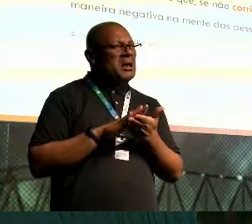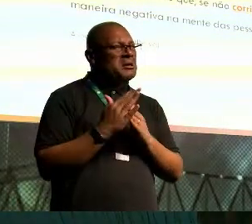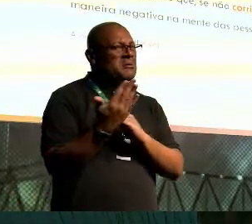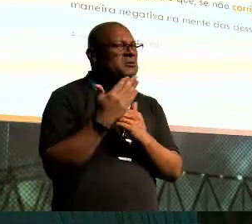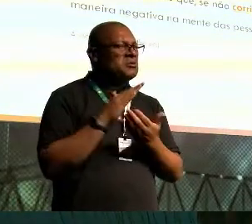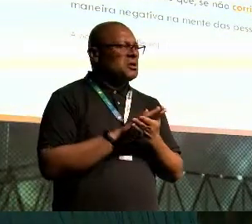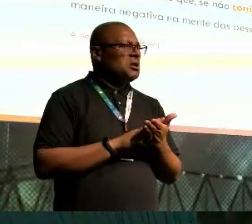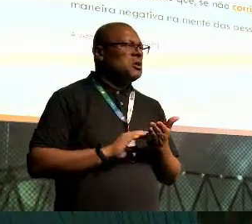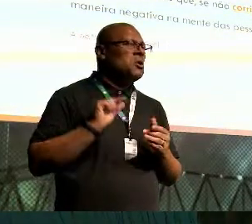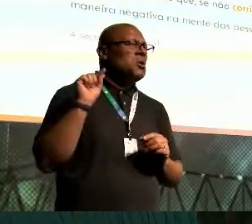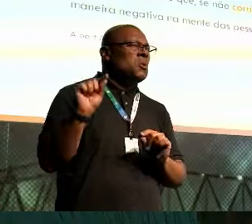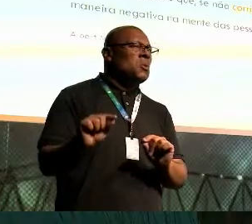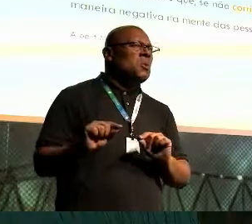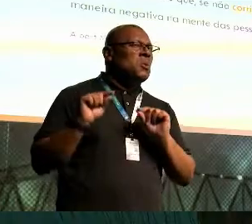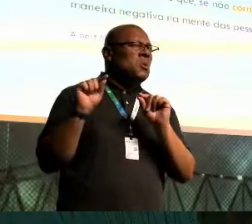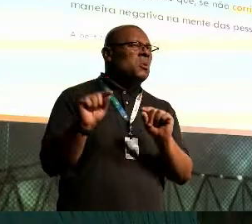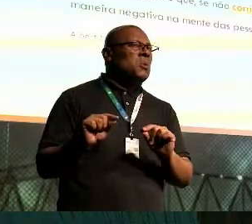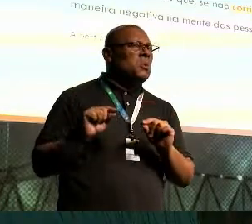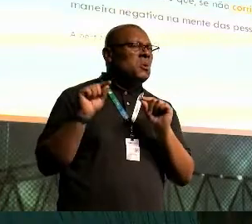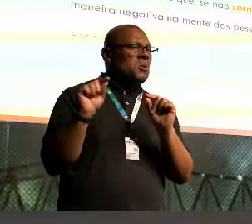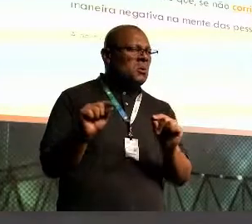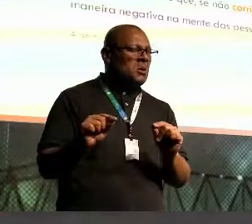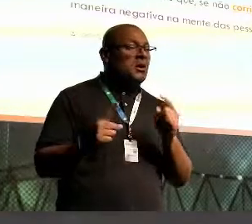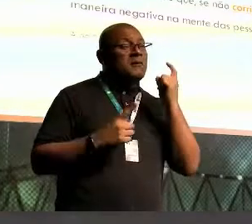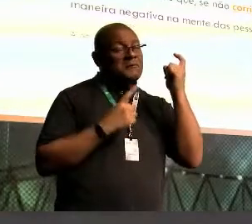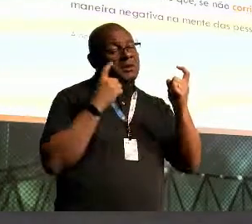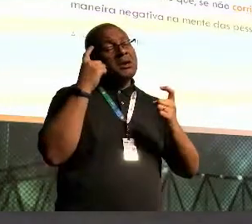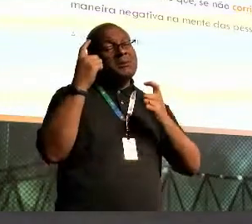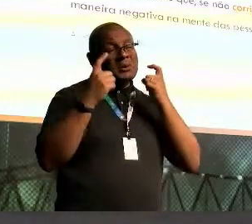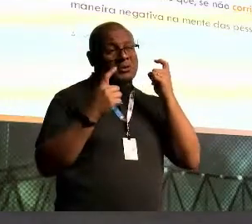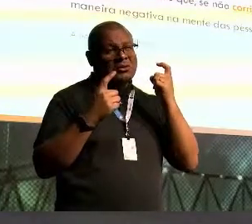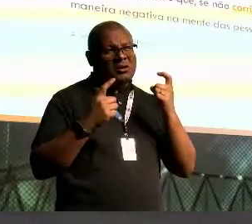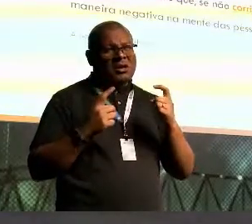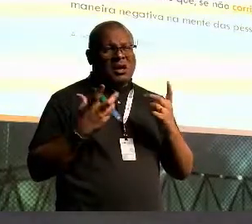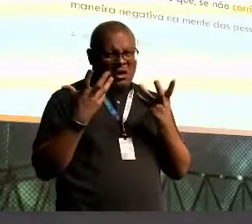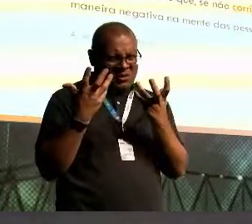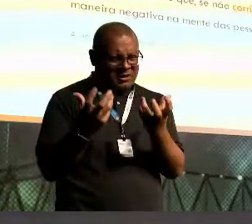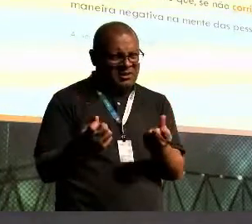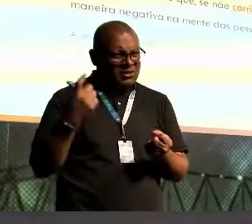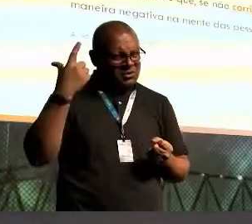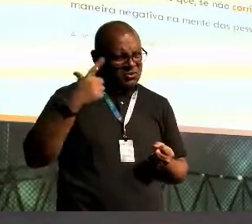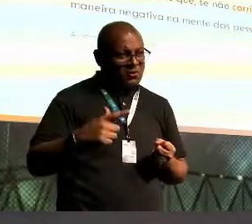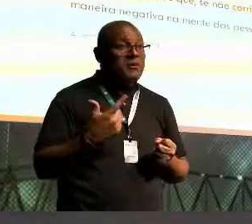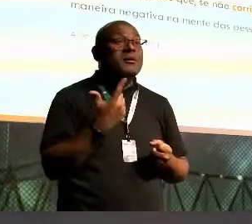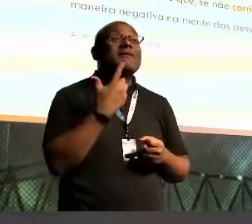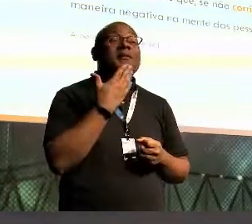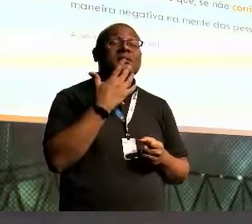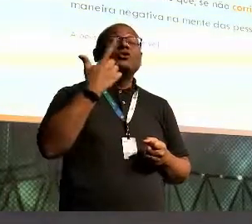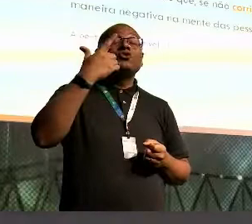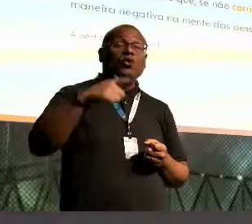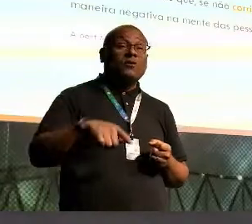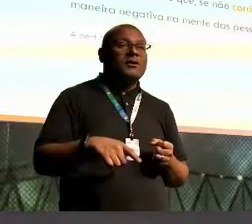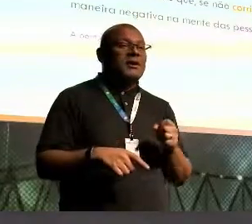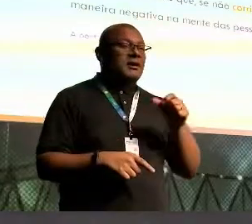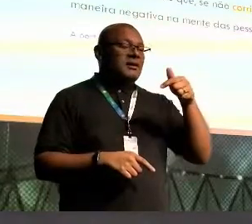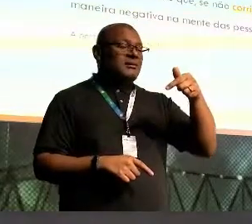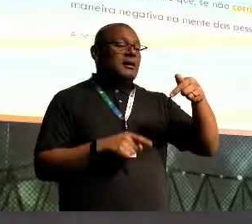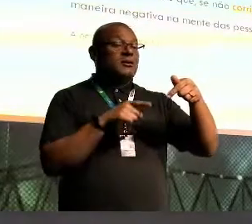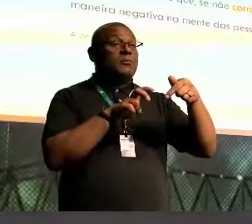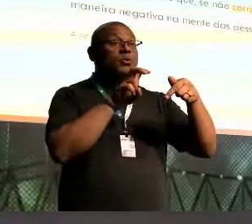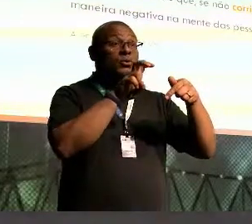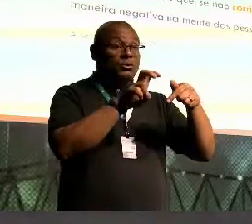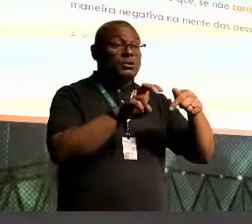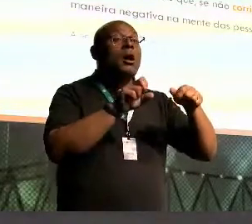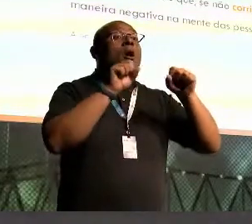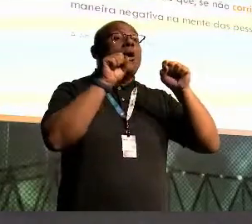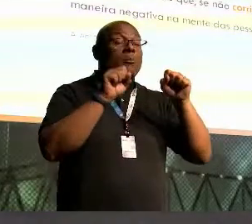que está acontecendo? Vai vir alguma hora? Será que eu renovo o consentimento? Que tem a renovação. Esses 7,5, como eu falei, podem ter